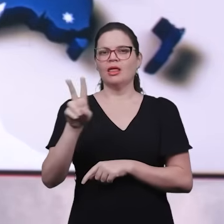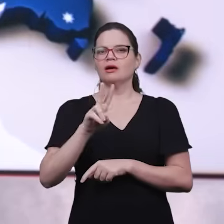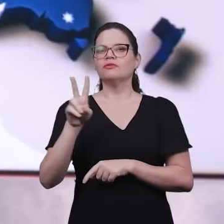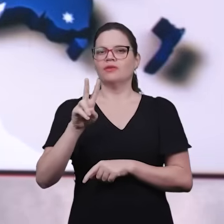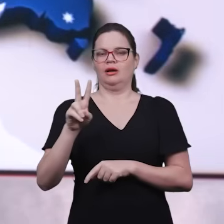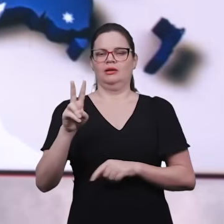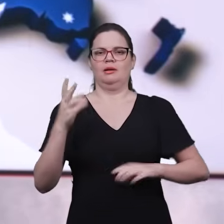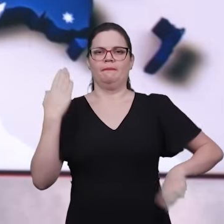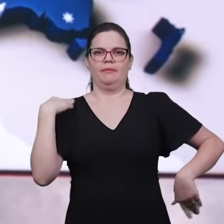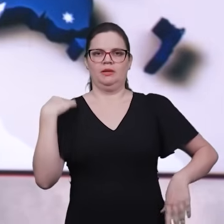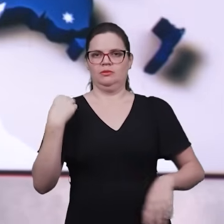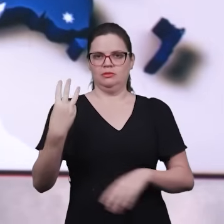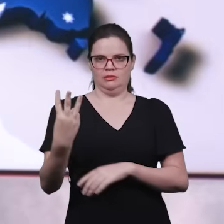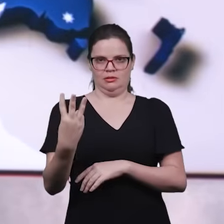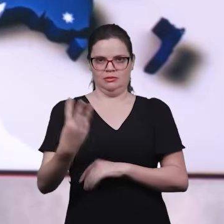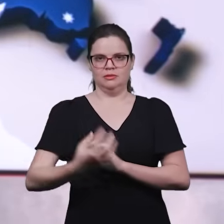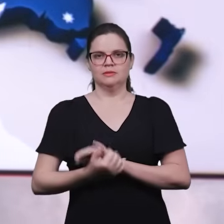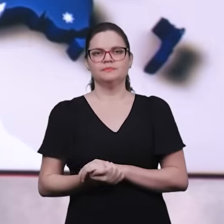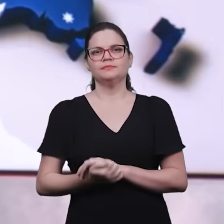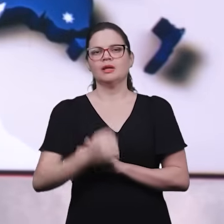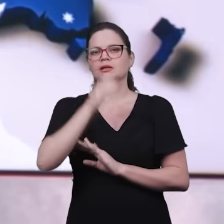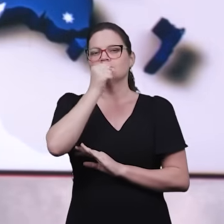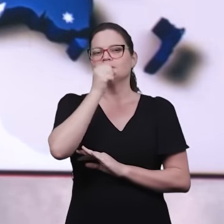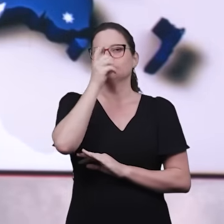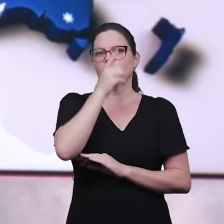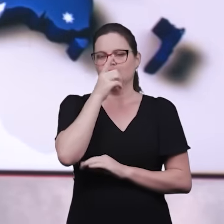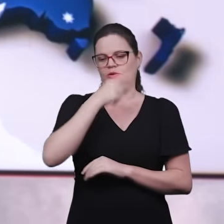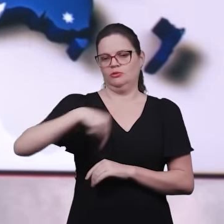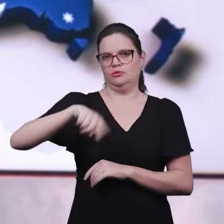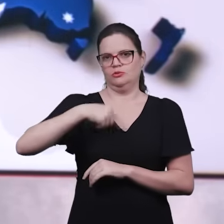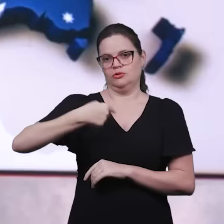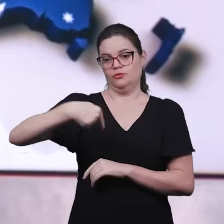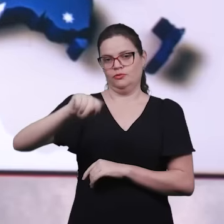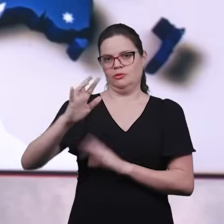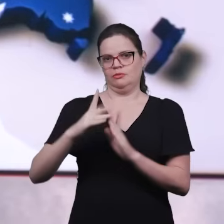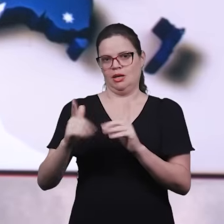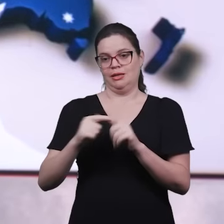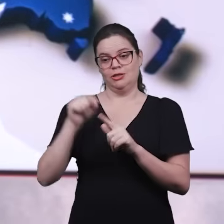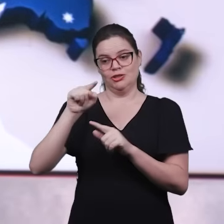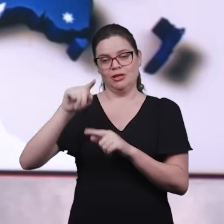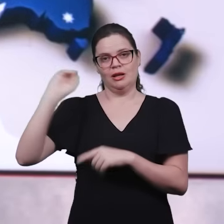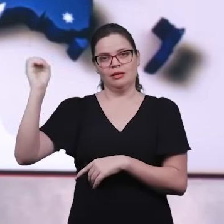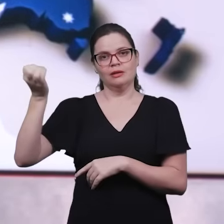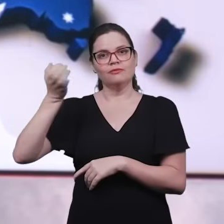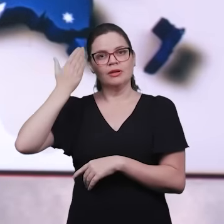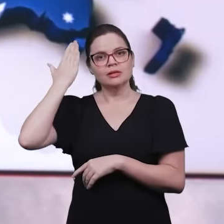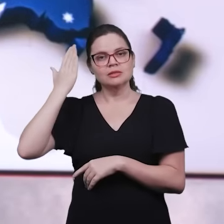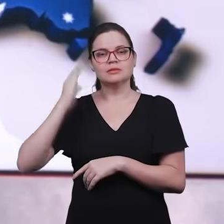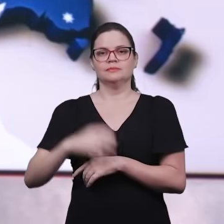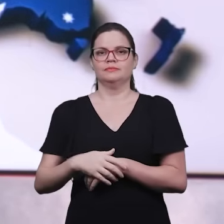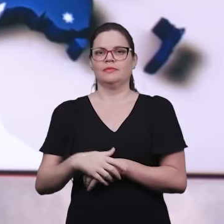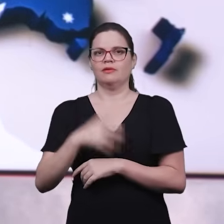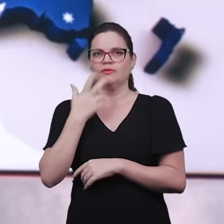um final de semana e o senhor deu uma revelação a um pastor dizendo o seguinte: vou usar